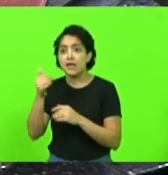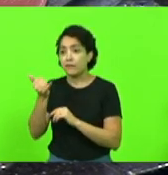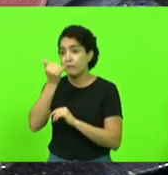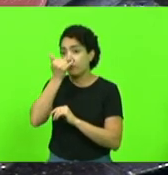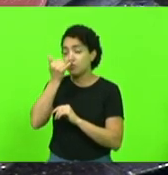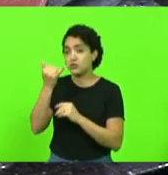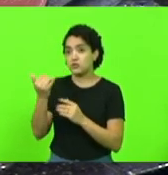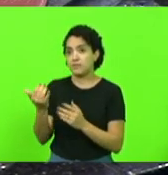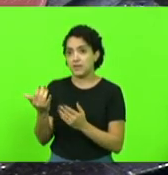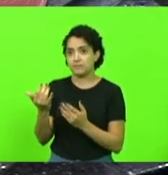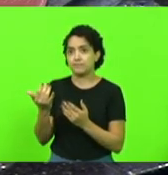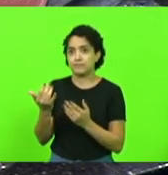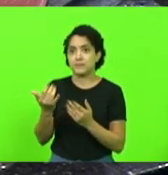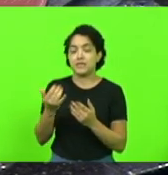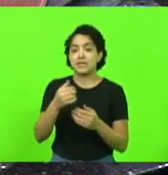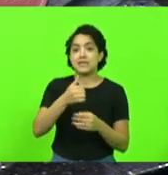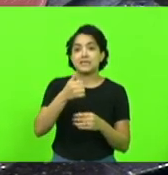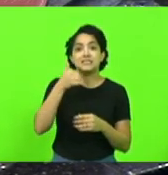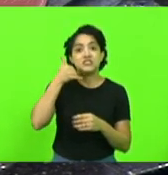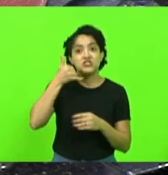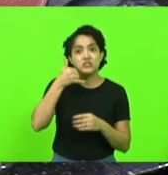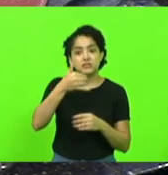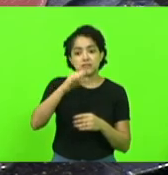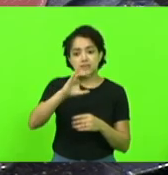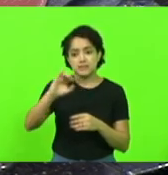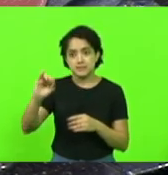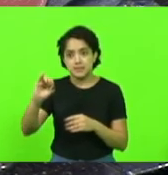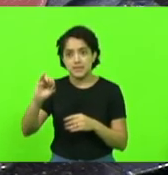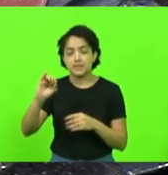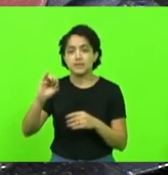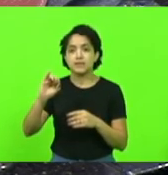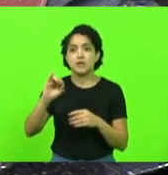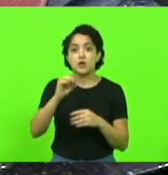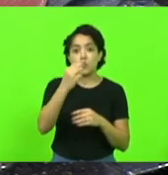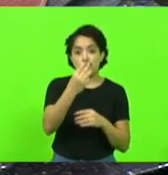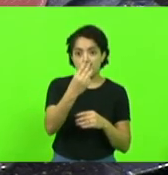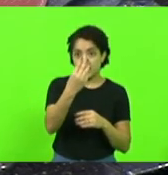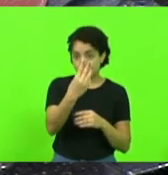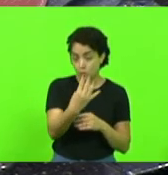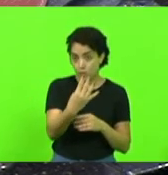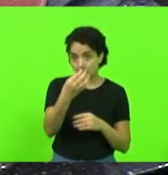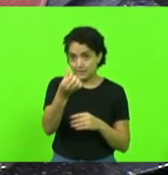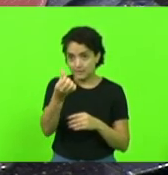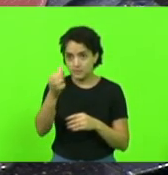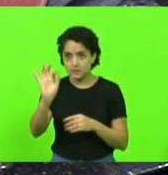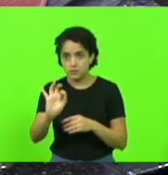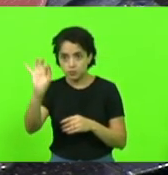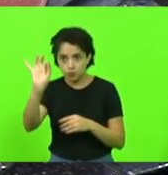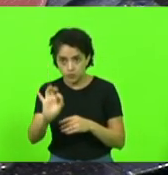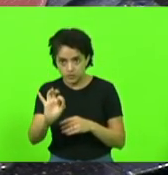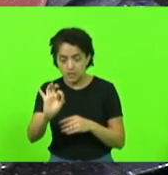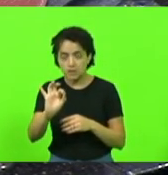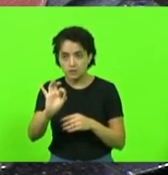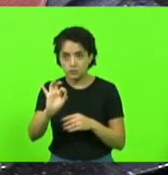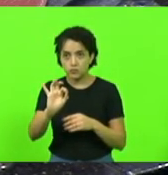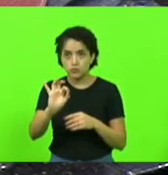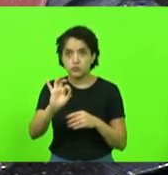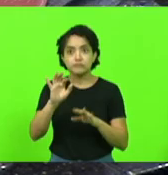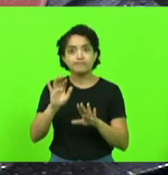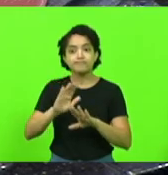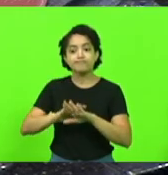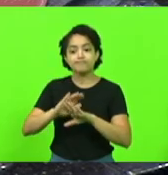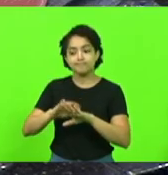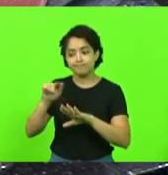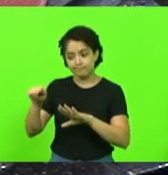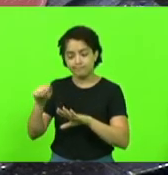100, denúncia de direitos humanos, 46% das agressões denunciadas foram praticadas por